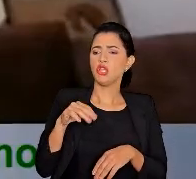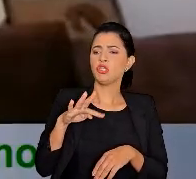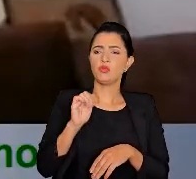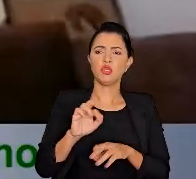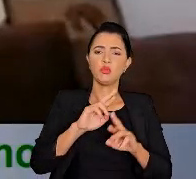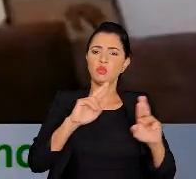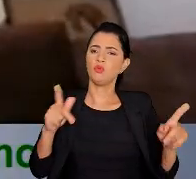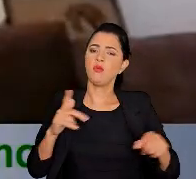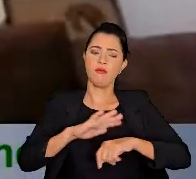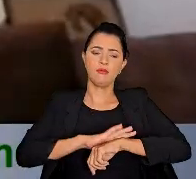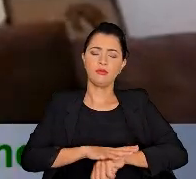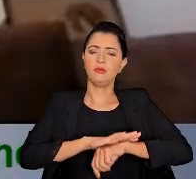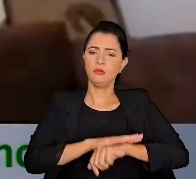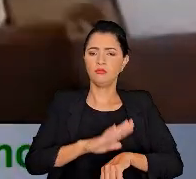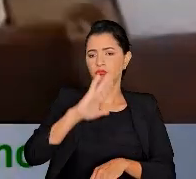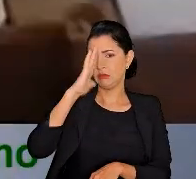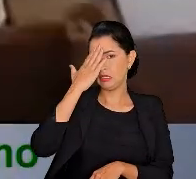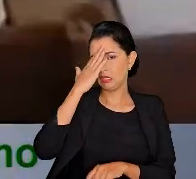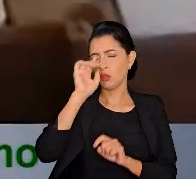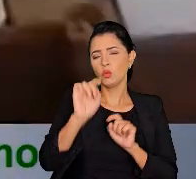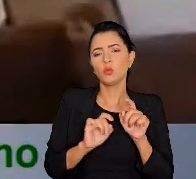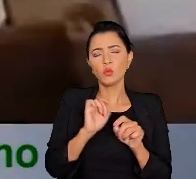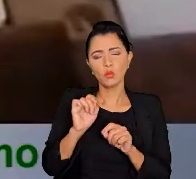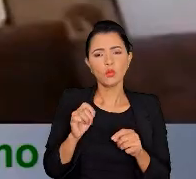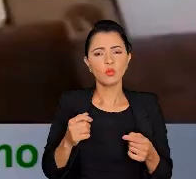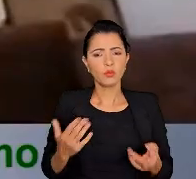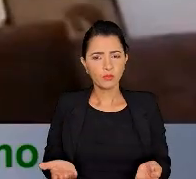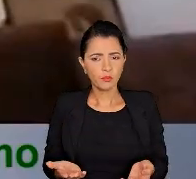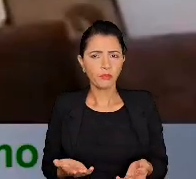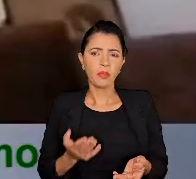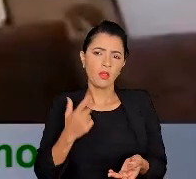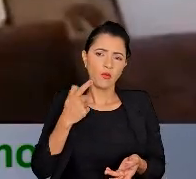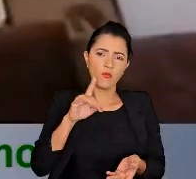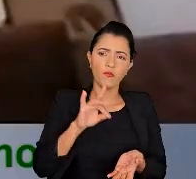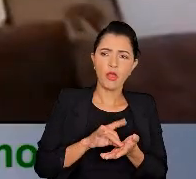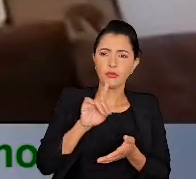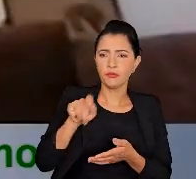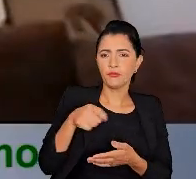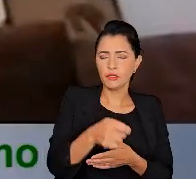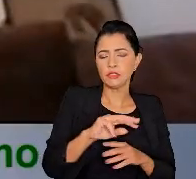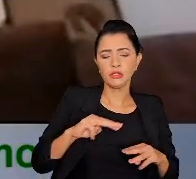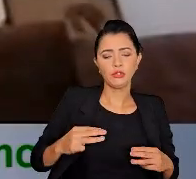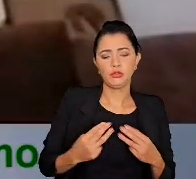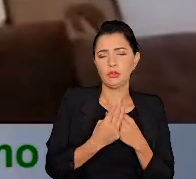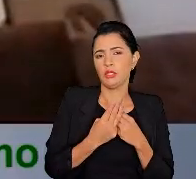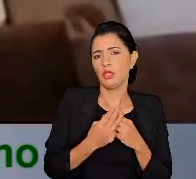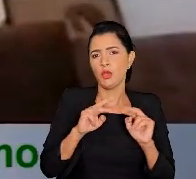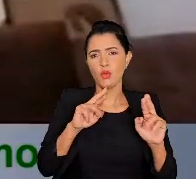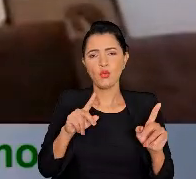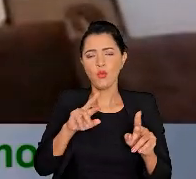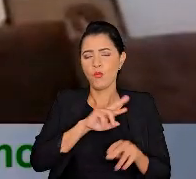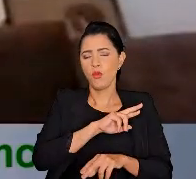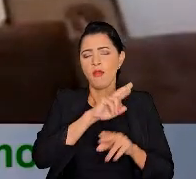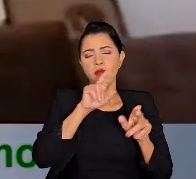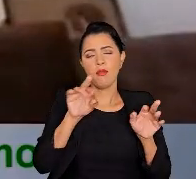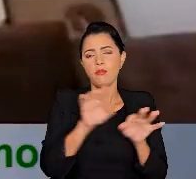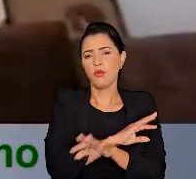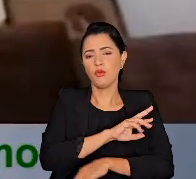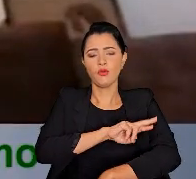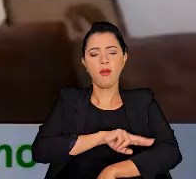seja, entenderam que o fato de você ser judeu não constitui ser uma raça,